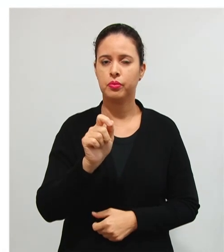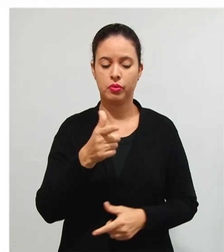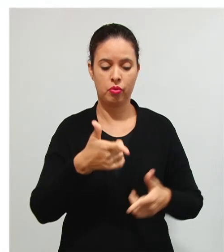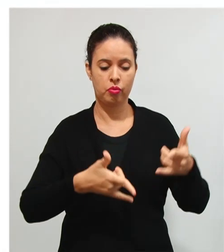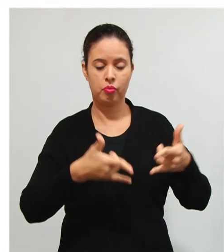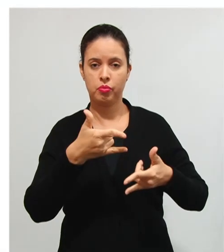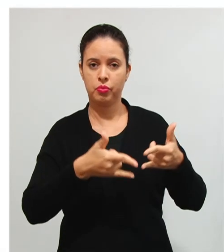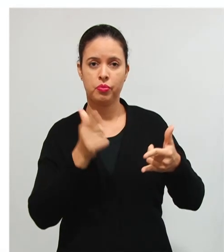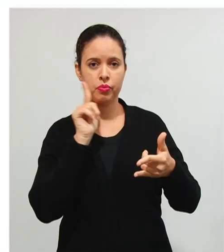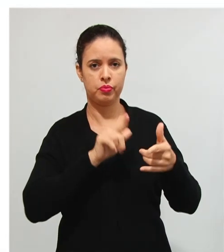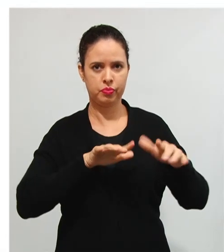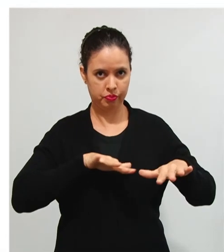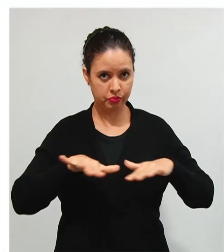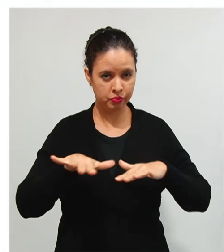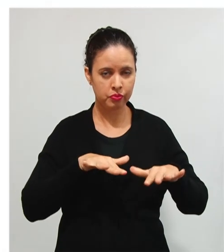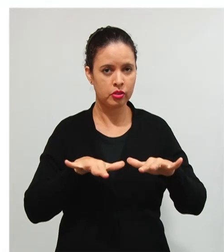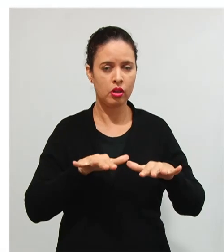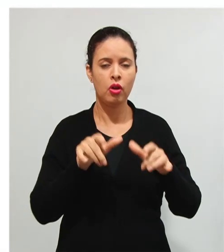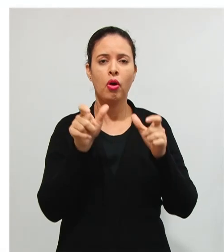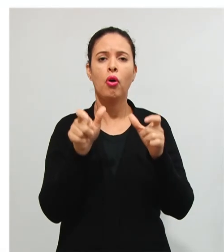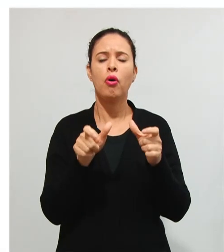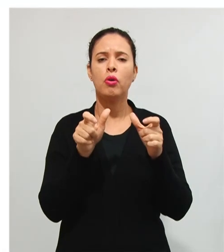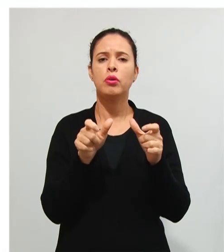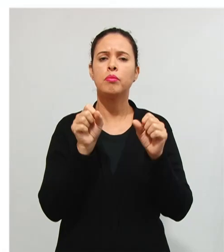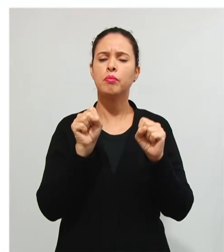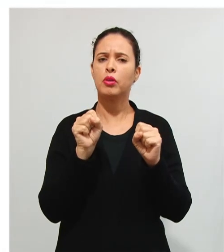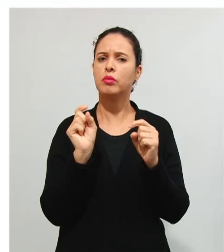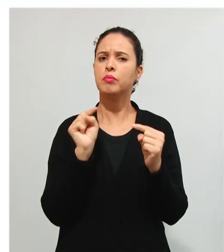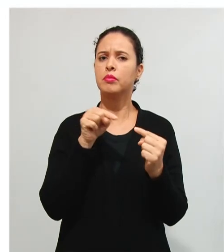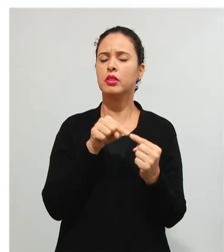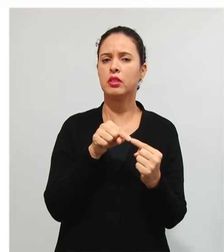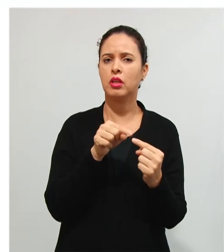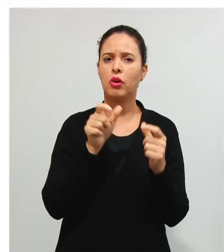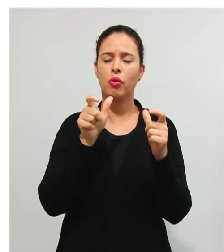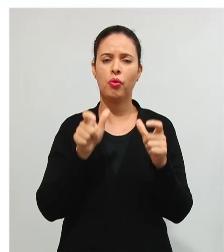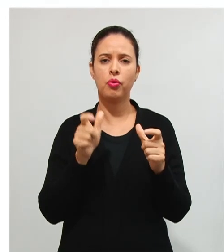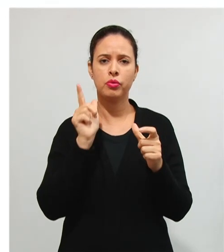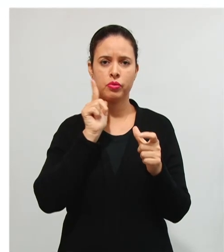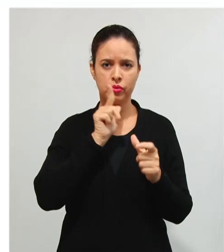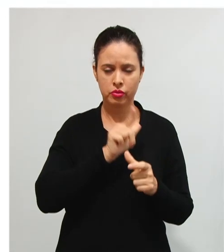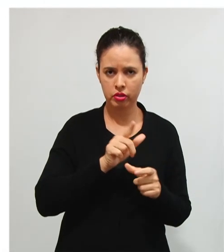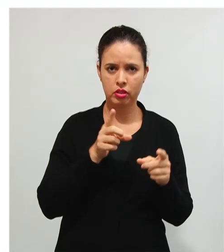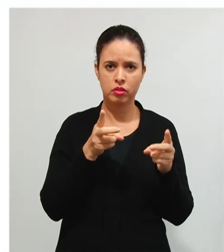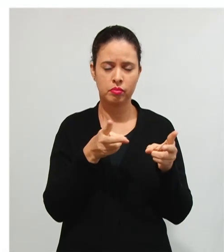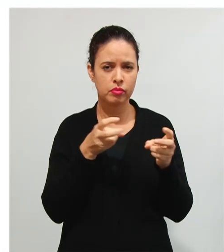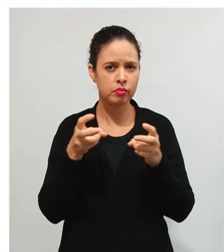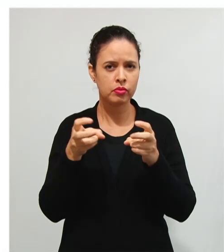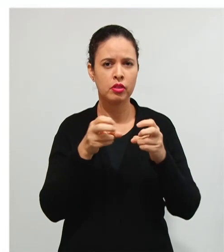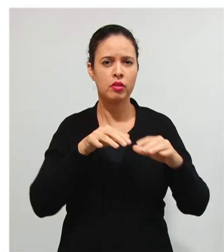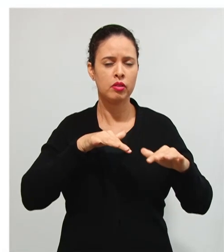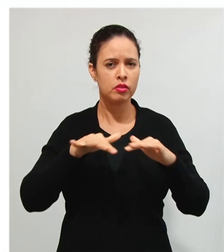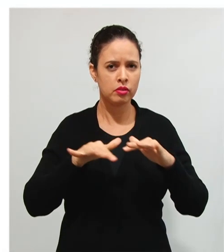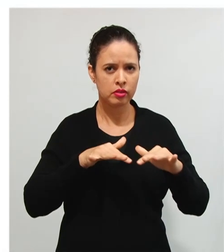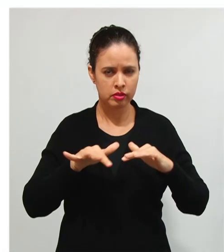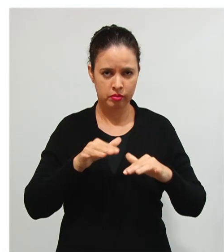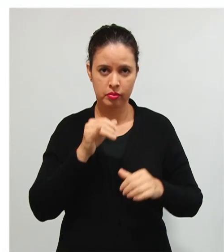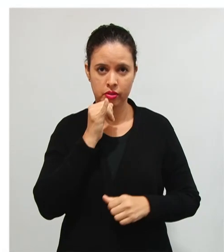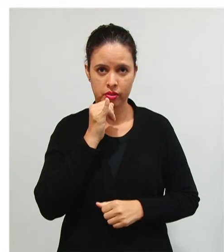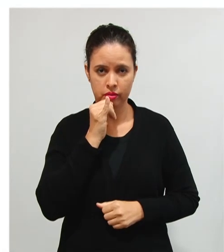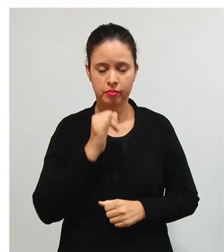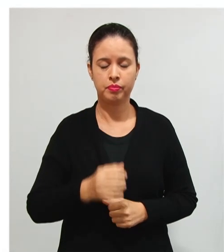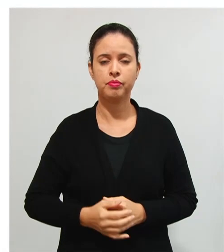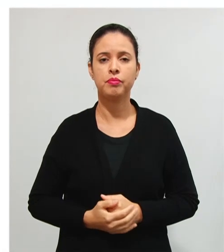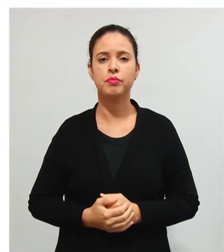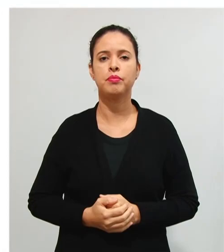se movimente, onde pode ser aplicado? Onde a gente consegue observar esse mesmo movimento, por exemplo?